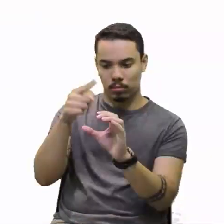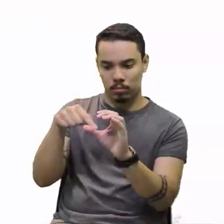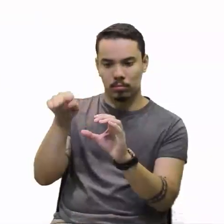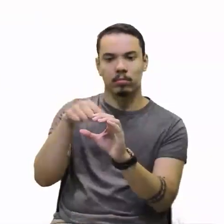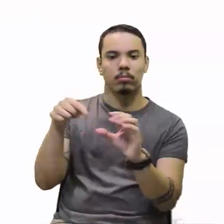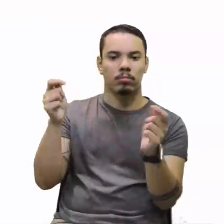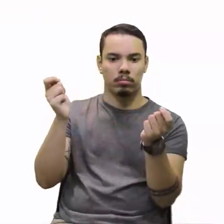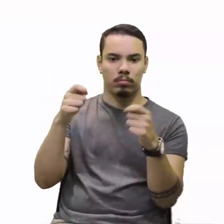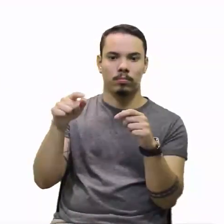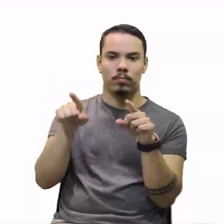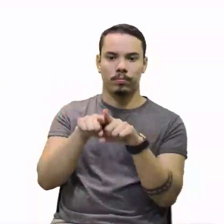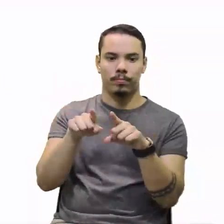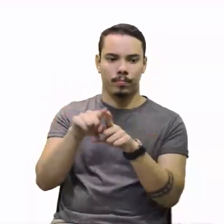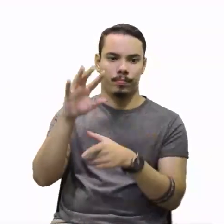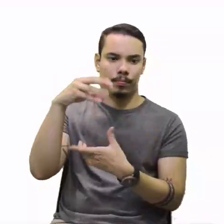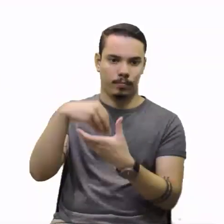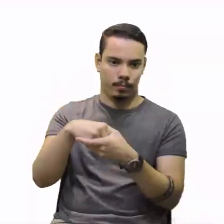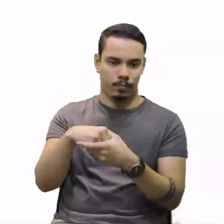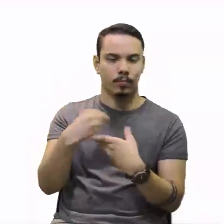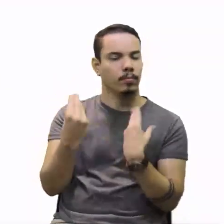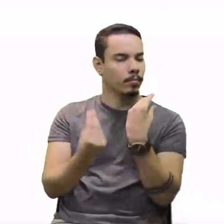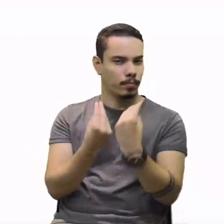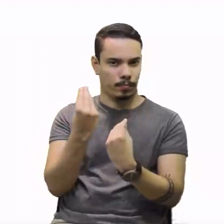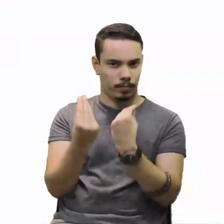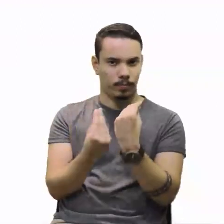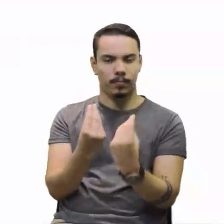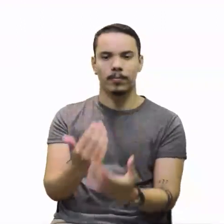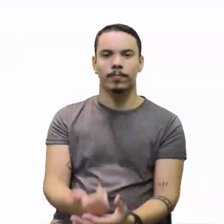aqui, tá?